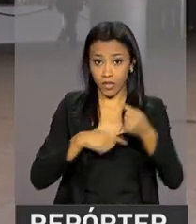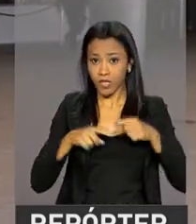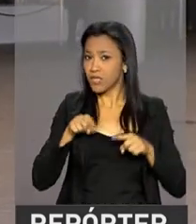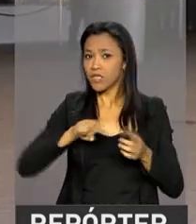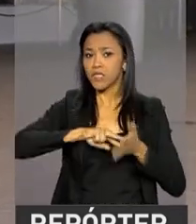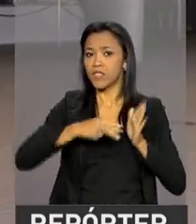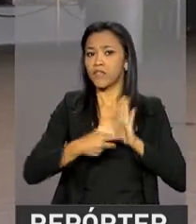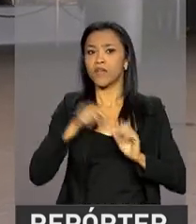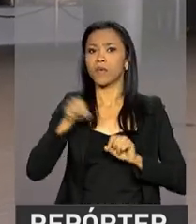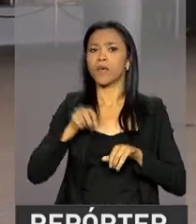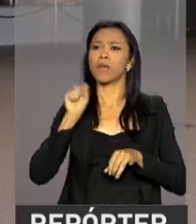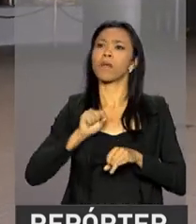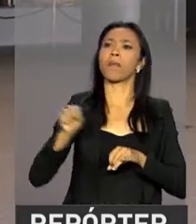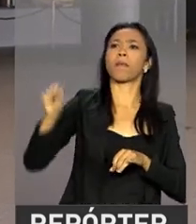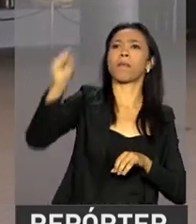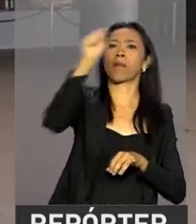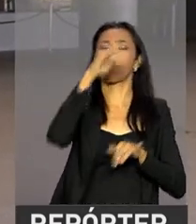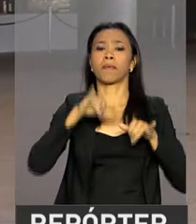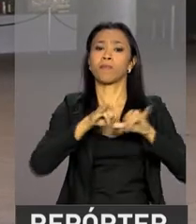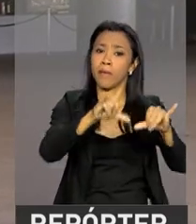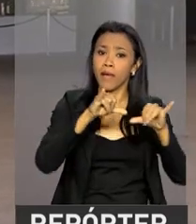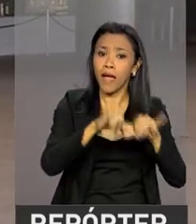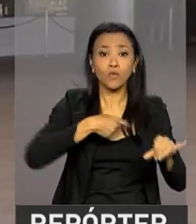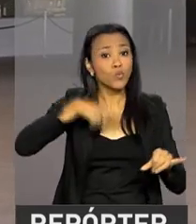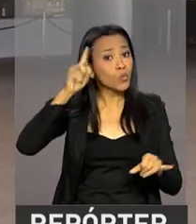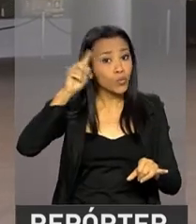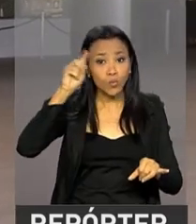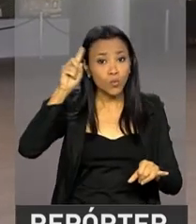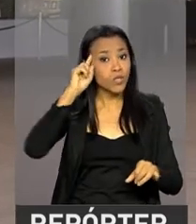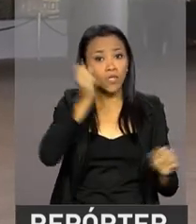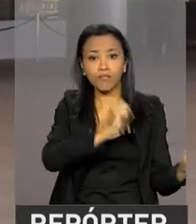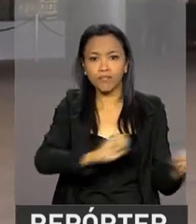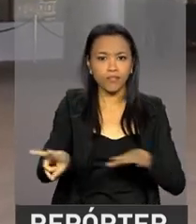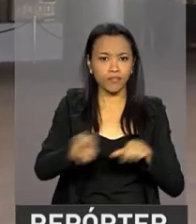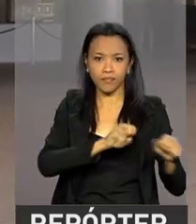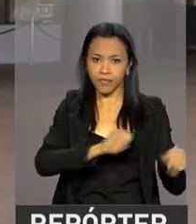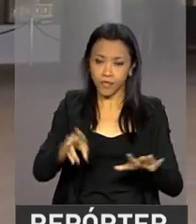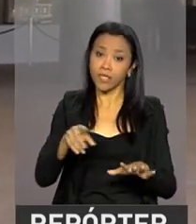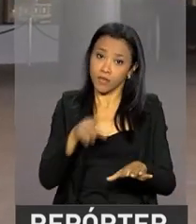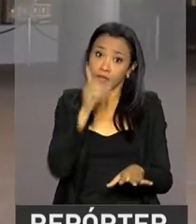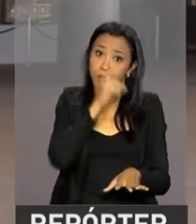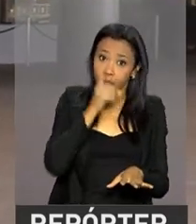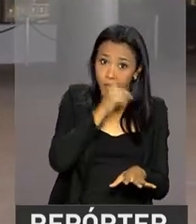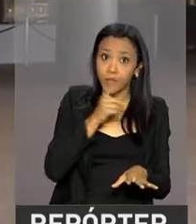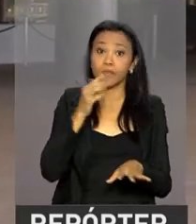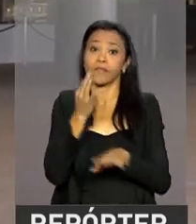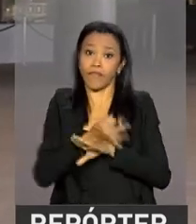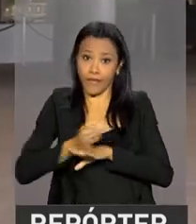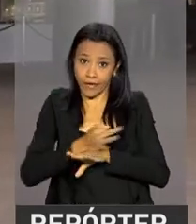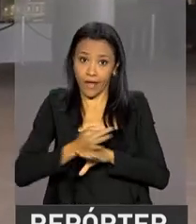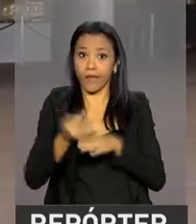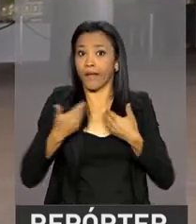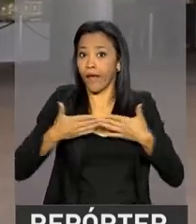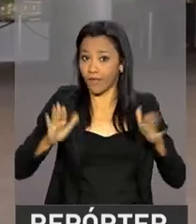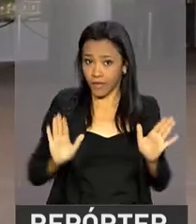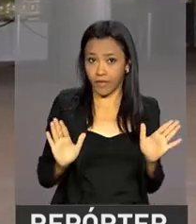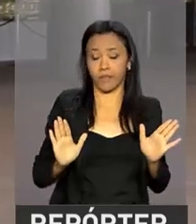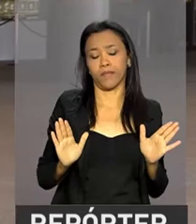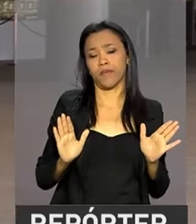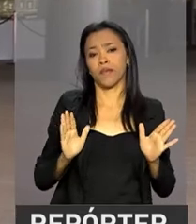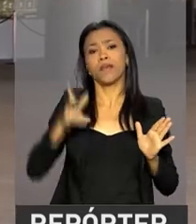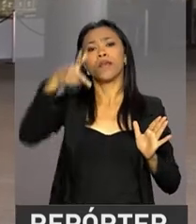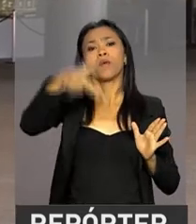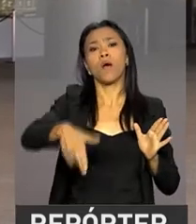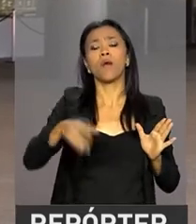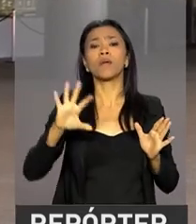que os supermercados vão poder abrir todos os dias da semana, inclusive domingos e feriados, assim como ocorre, por